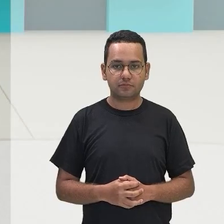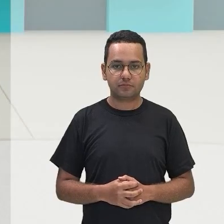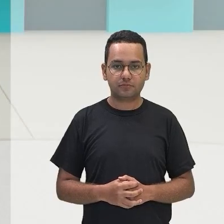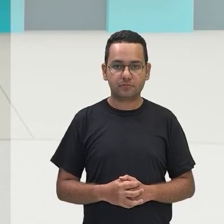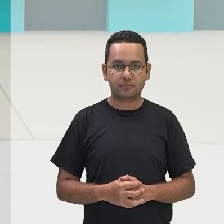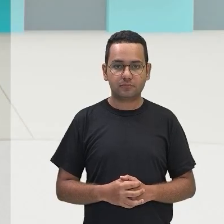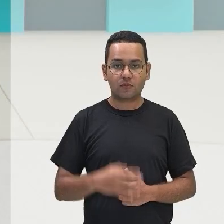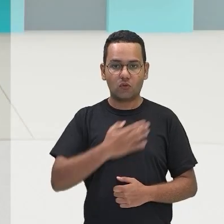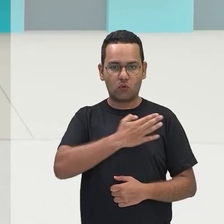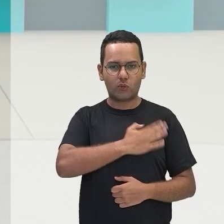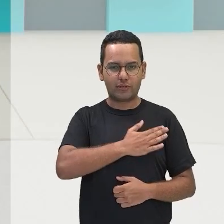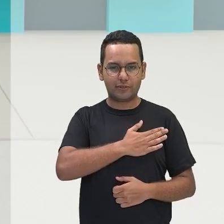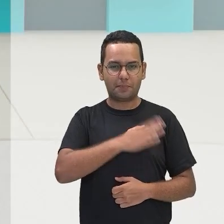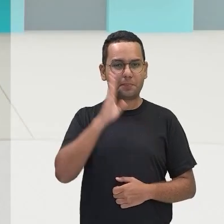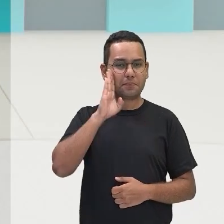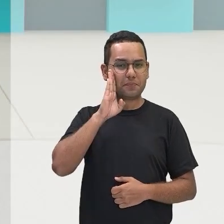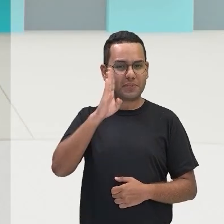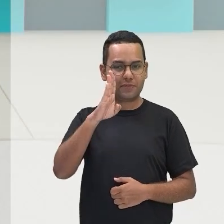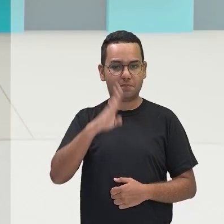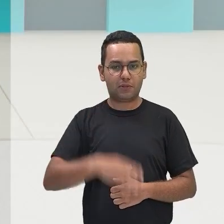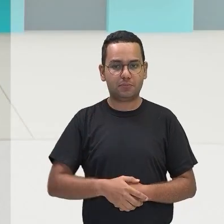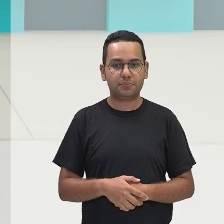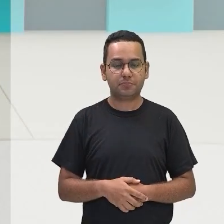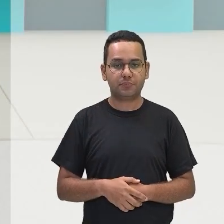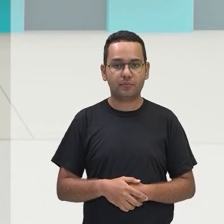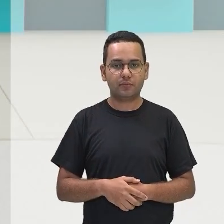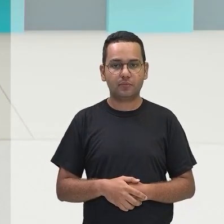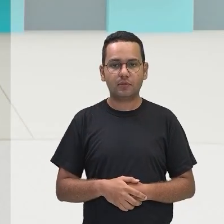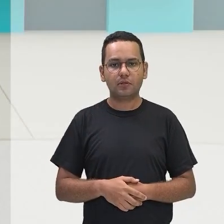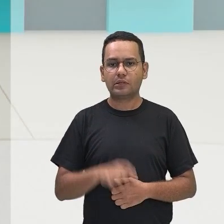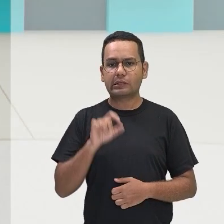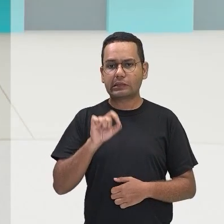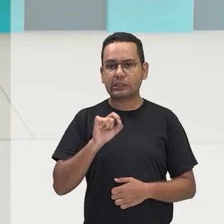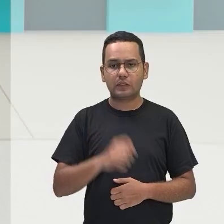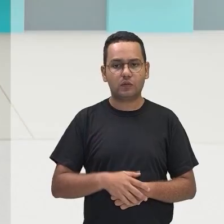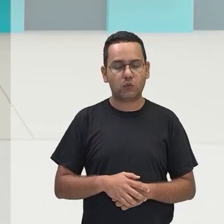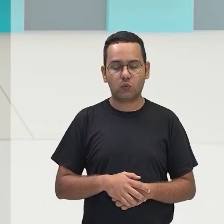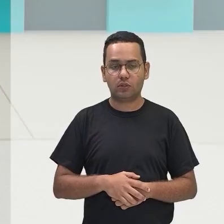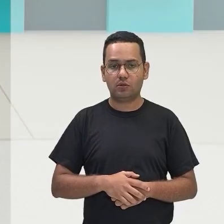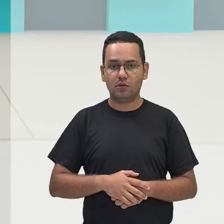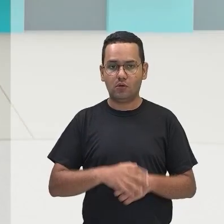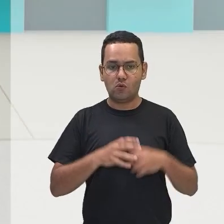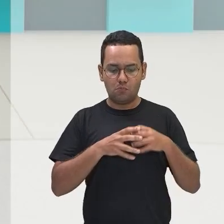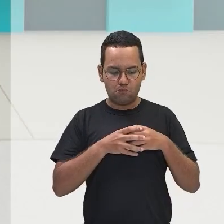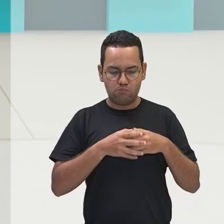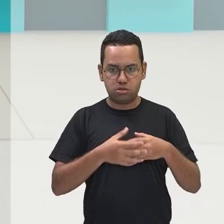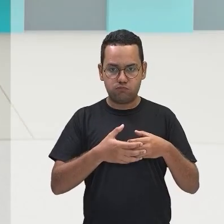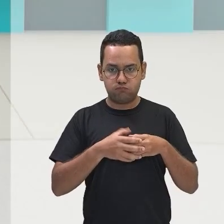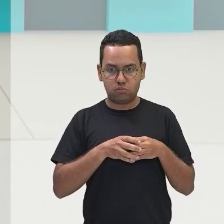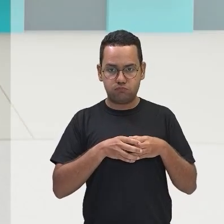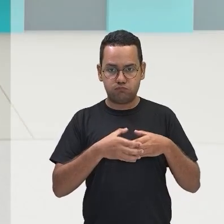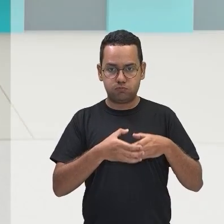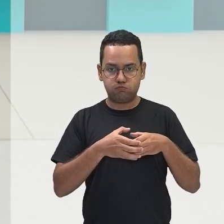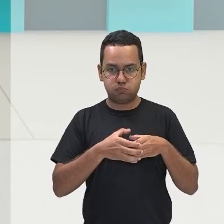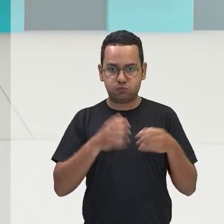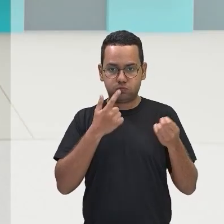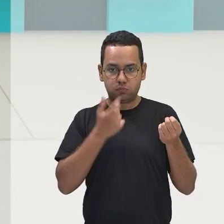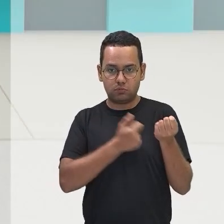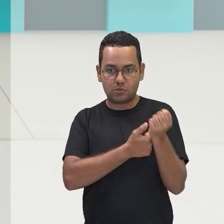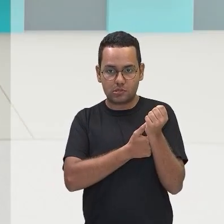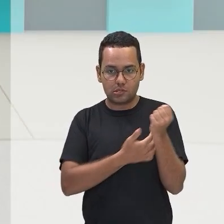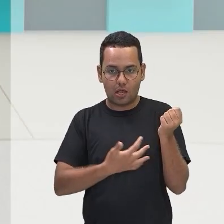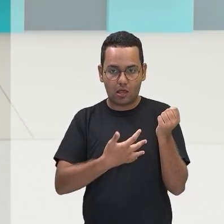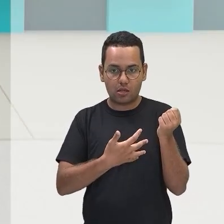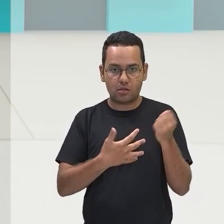né? O coração é um órgão responsável por garantir o bombeamento do sangue. Nós já falamos anteriormente, ele é a bomba ali, né?